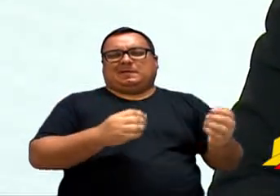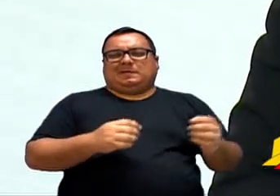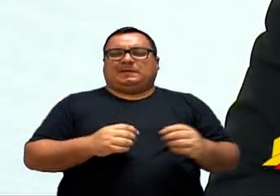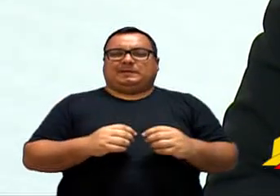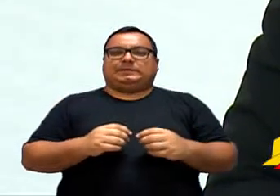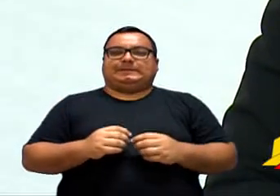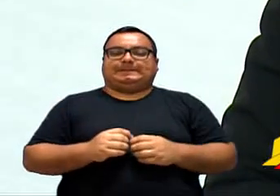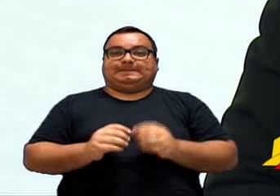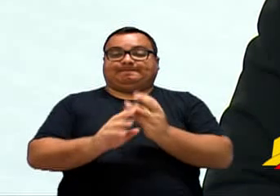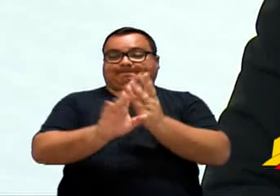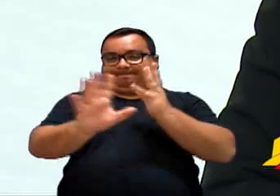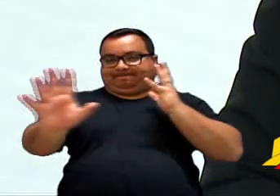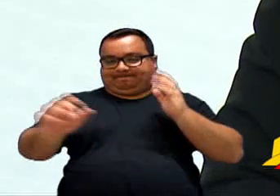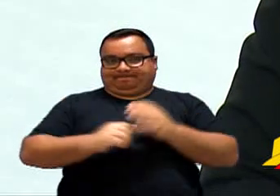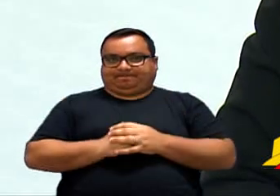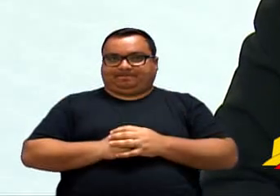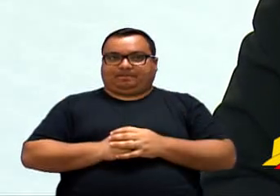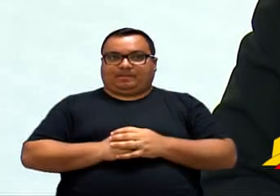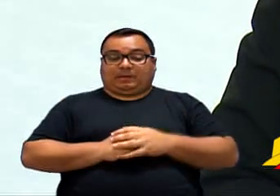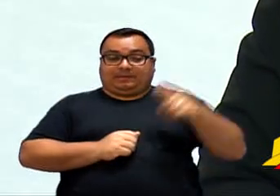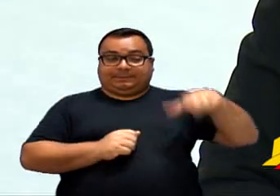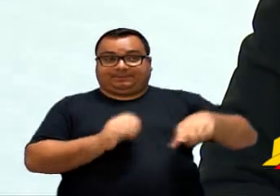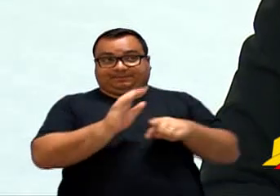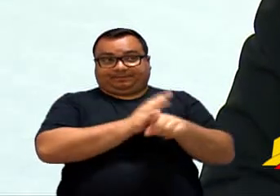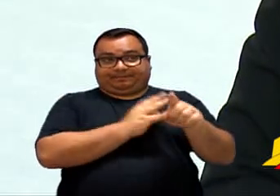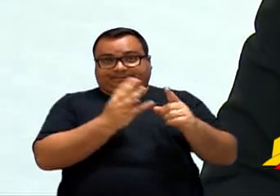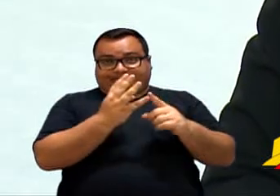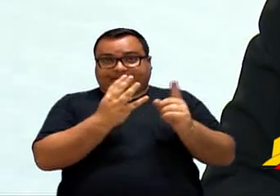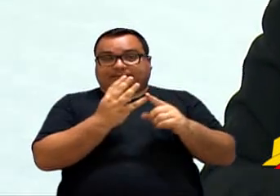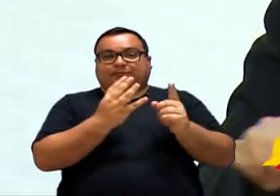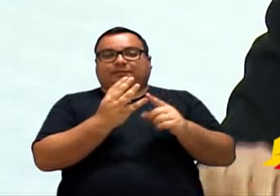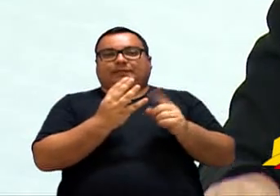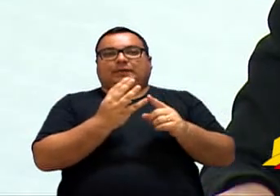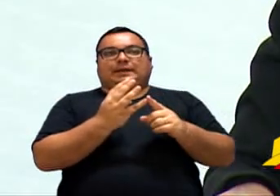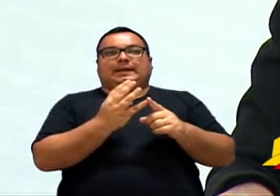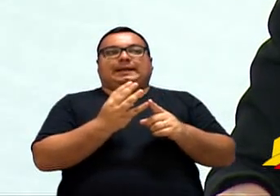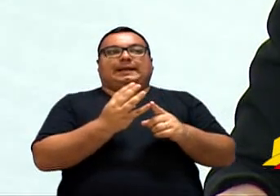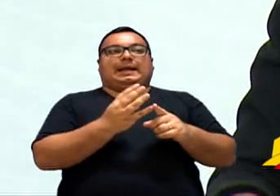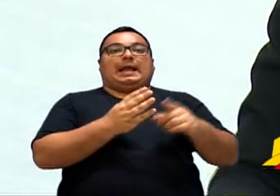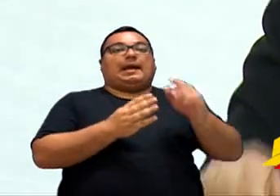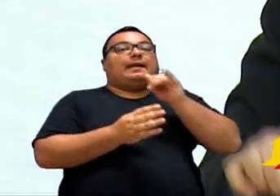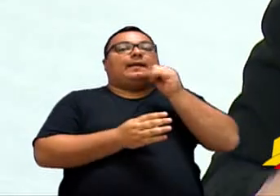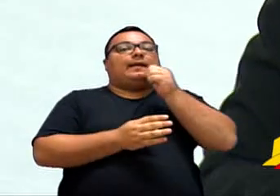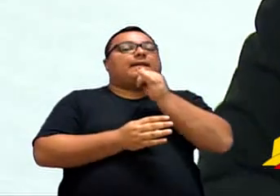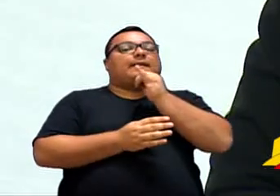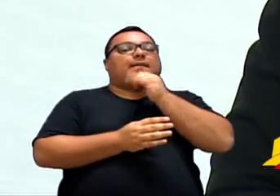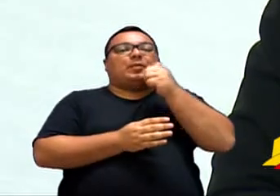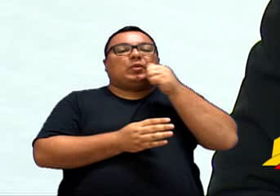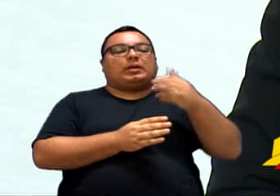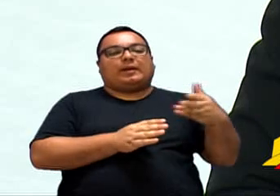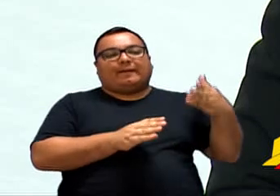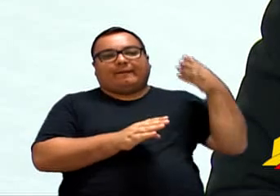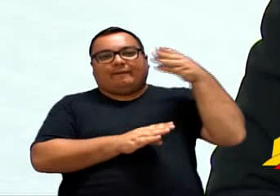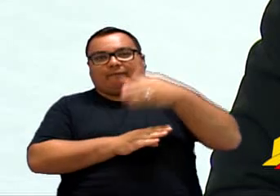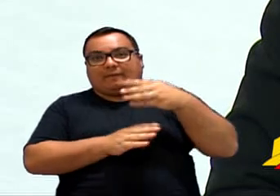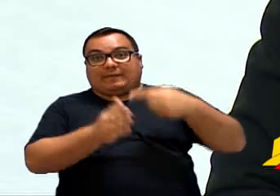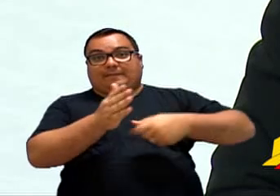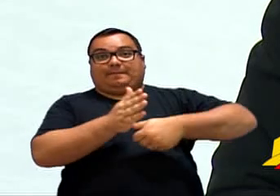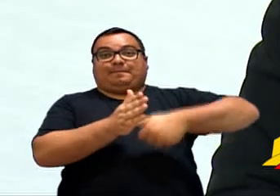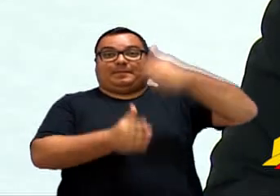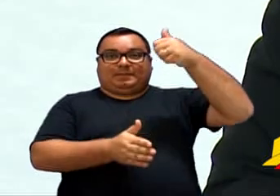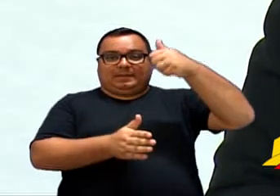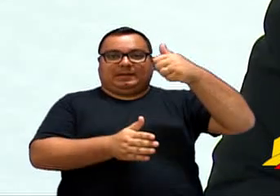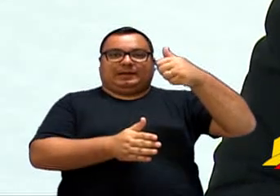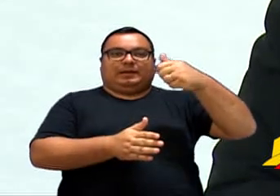Continuando em relação às perguntas, qual o tempo médio de espera desde a primeira consulta até o processo da